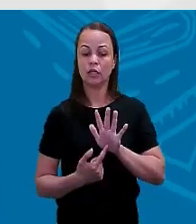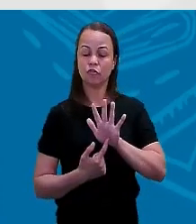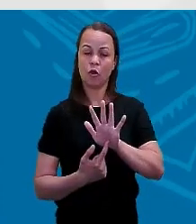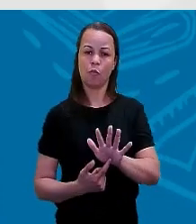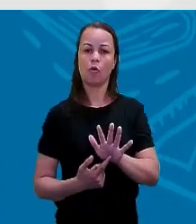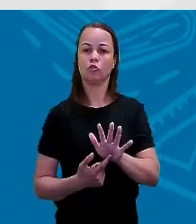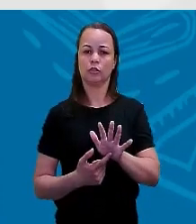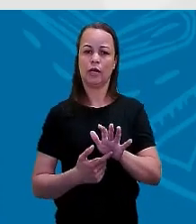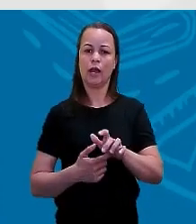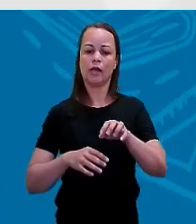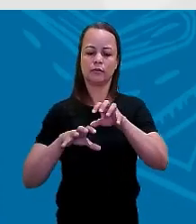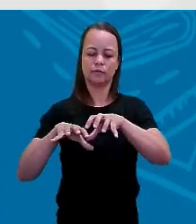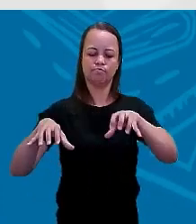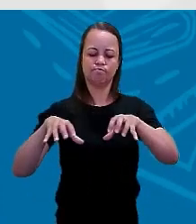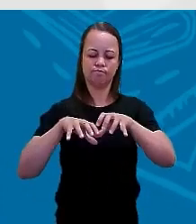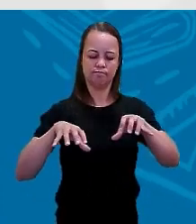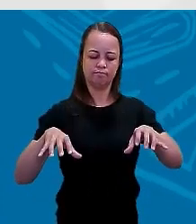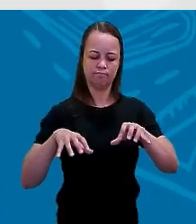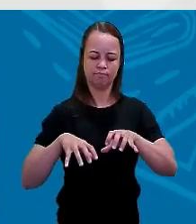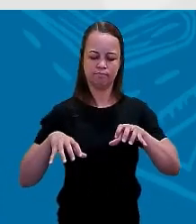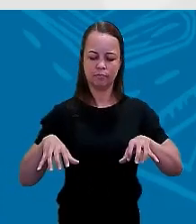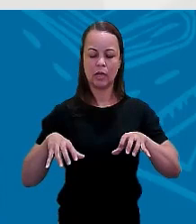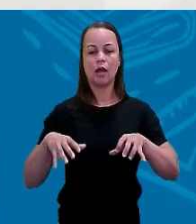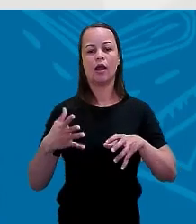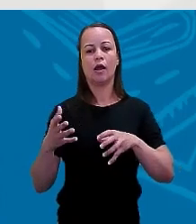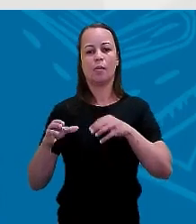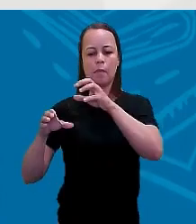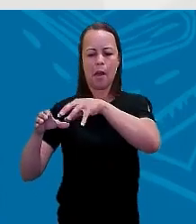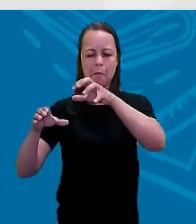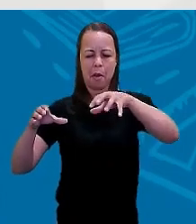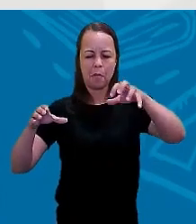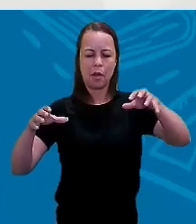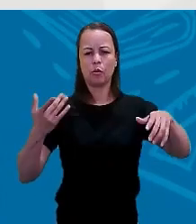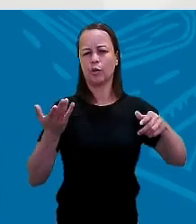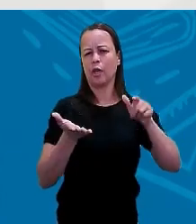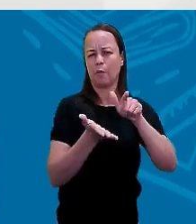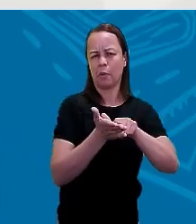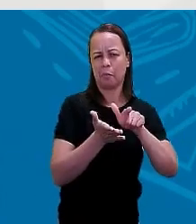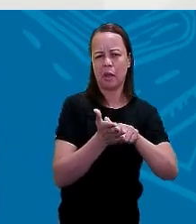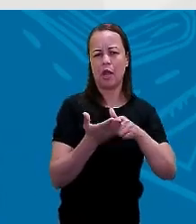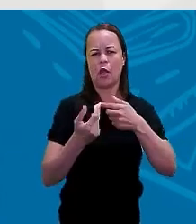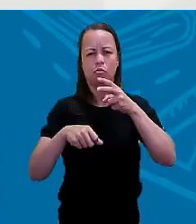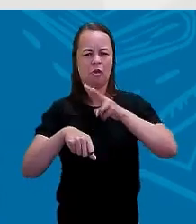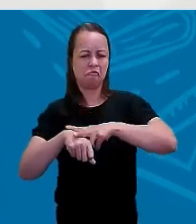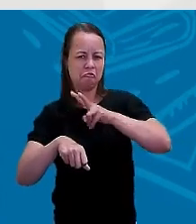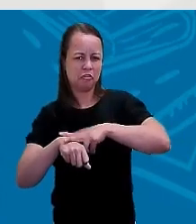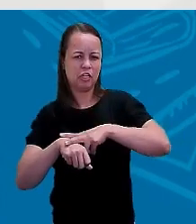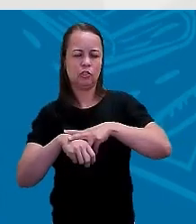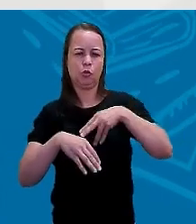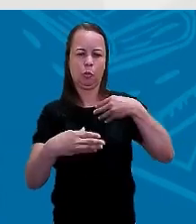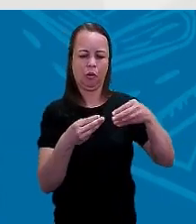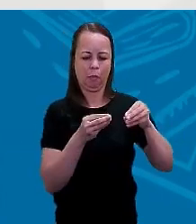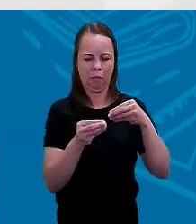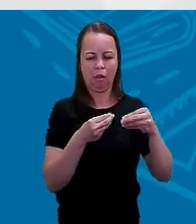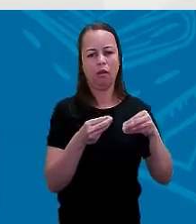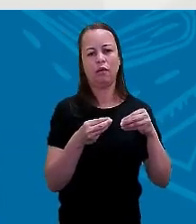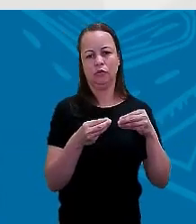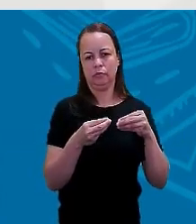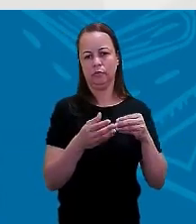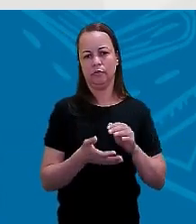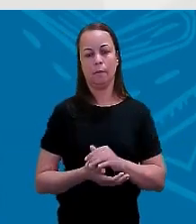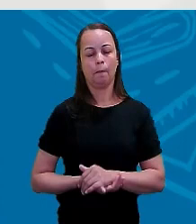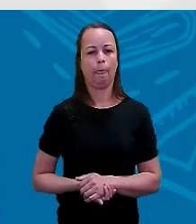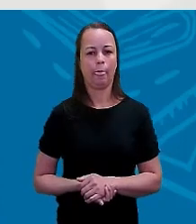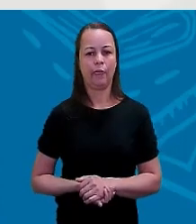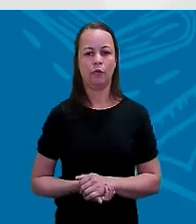a separação adequada dos lixos. O que é papel, o que é vidro, o que é plástico, né, o